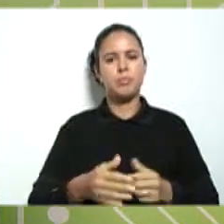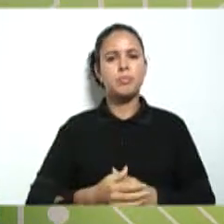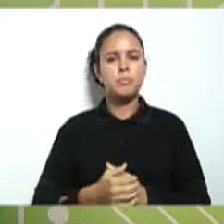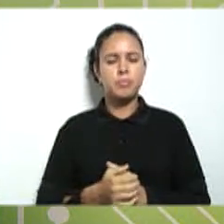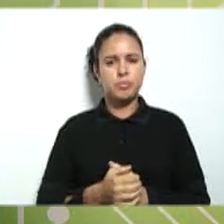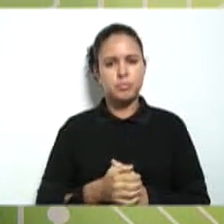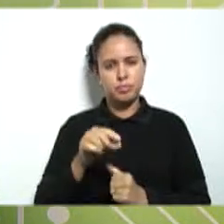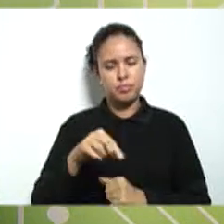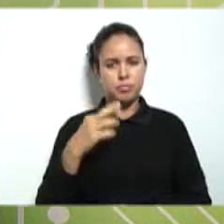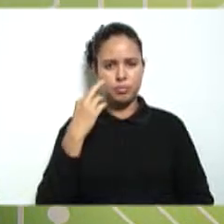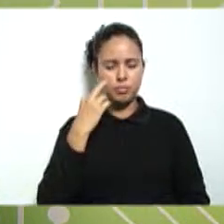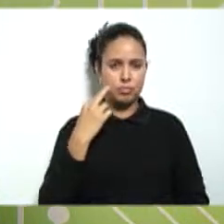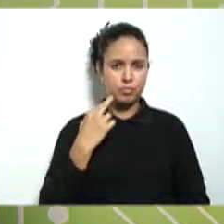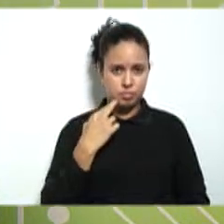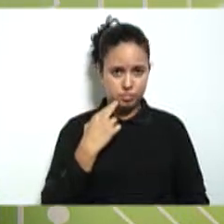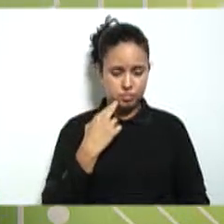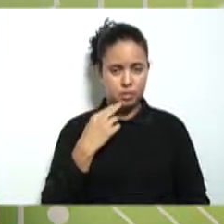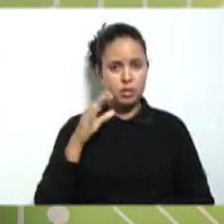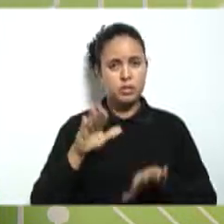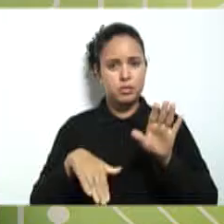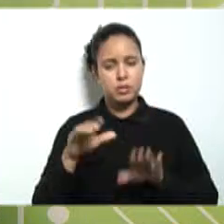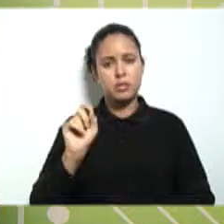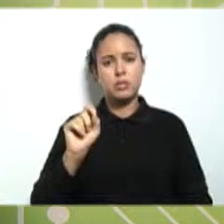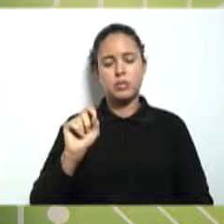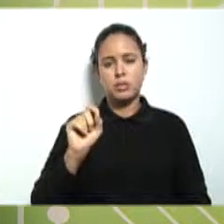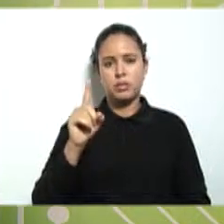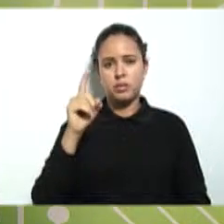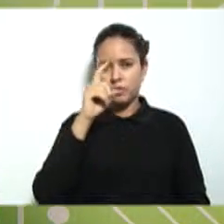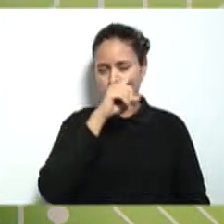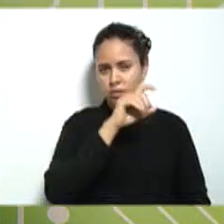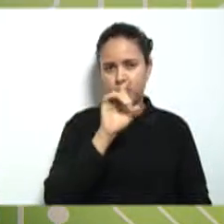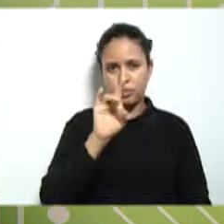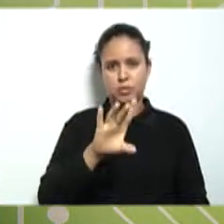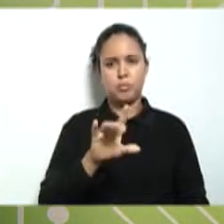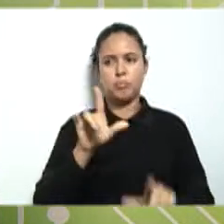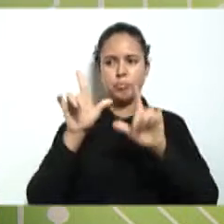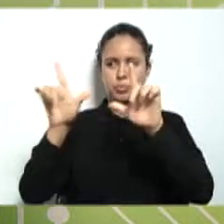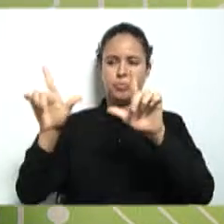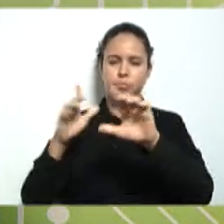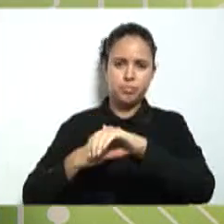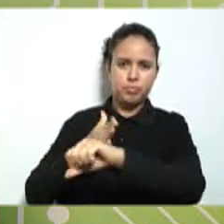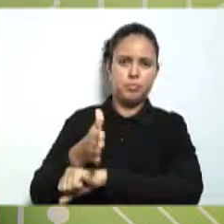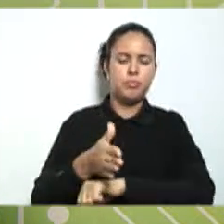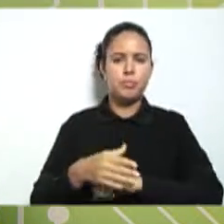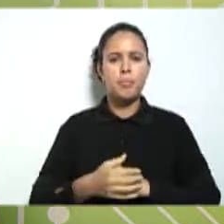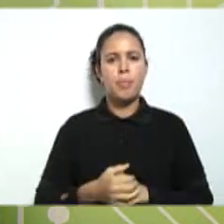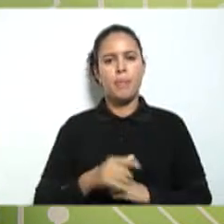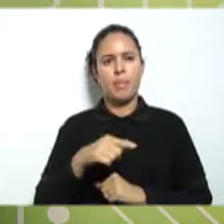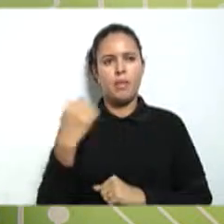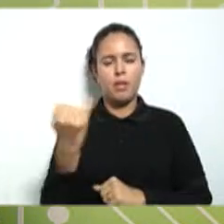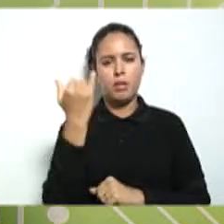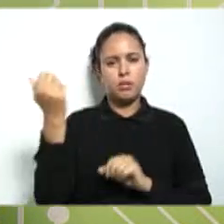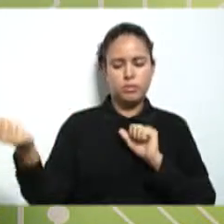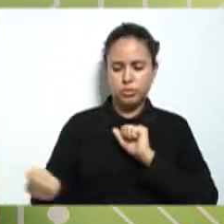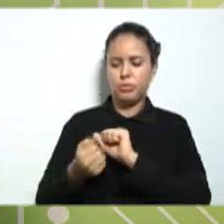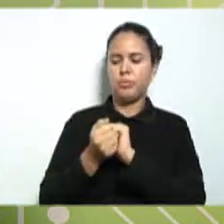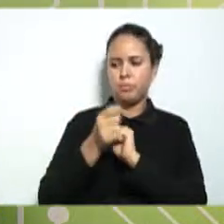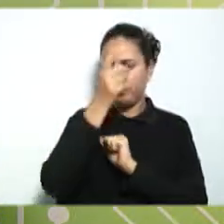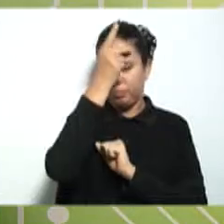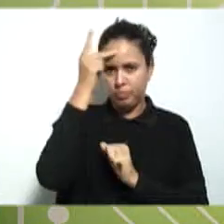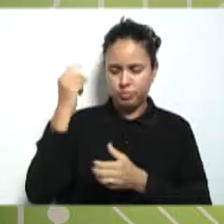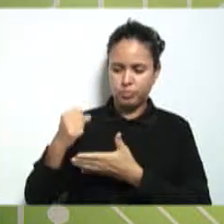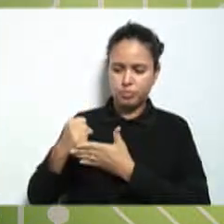nossa região aqui de Rondônia. Aqui às vezes é difícil, não é só uma placa que você chega lá sozinho. Às vezes seria importante ter um guia junto, que vai te ajudar a